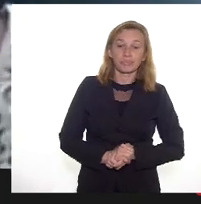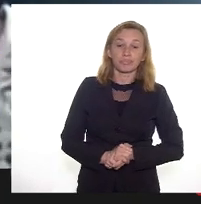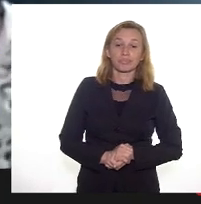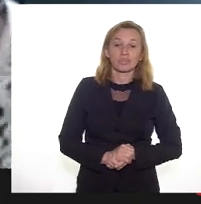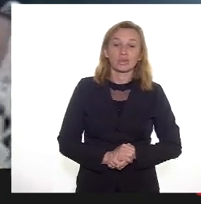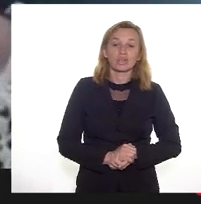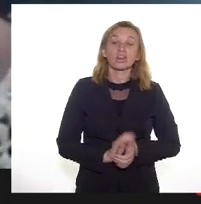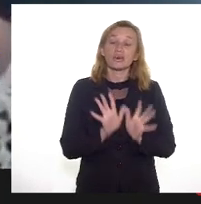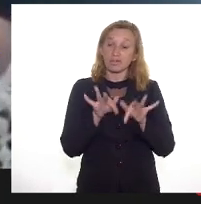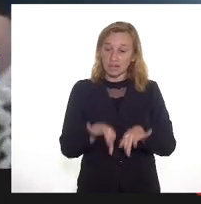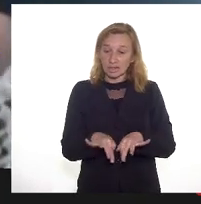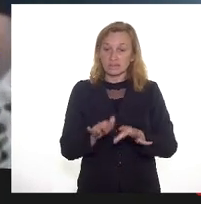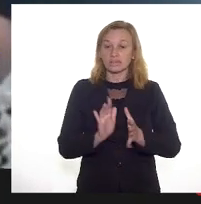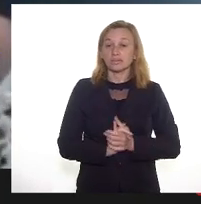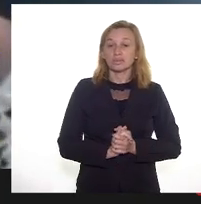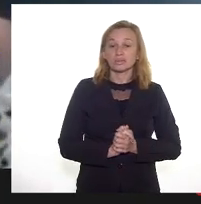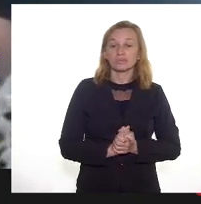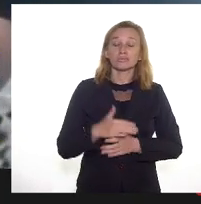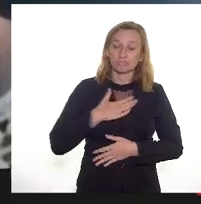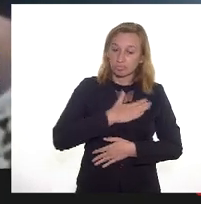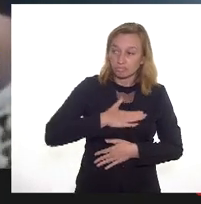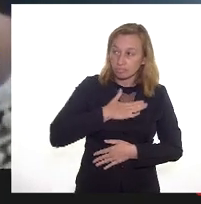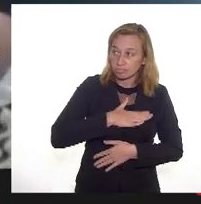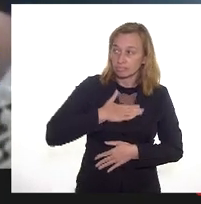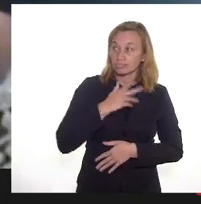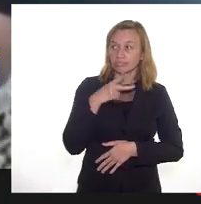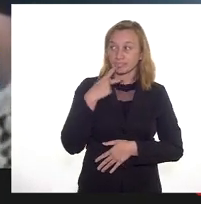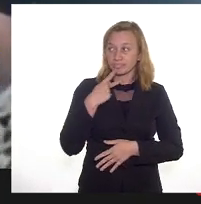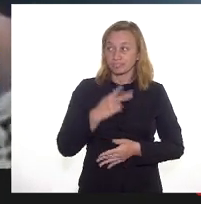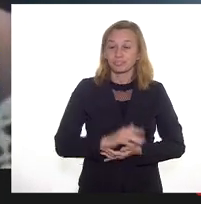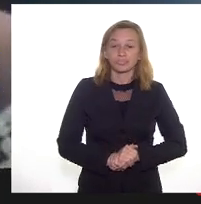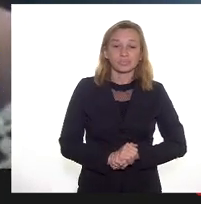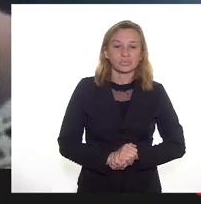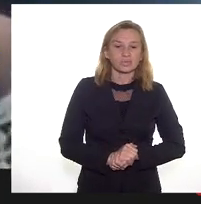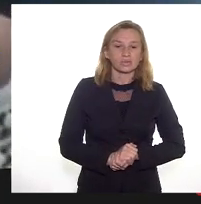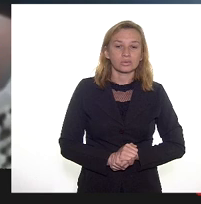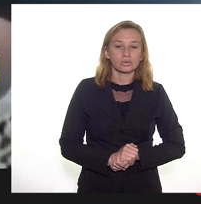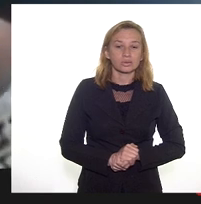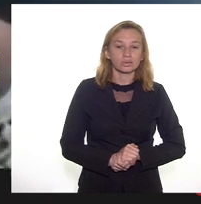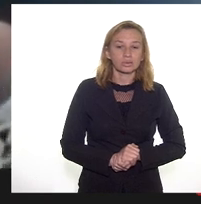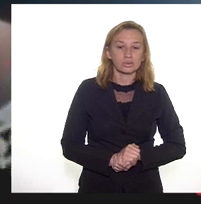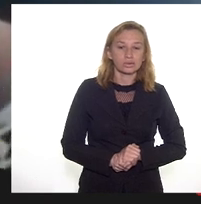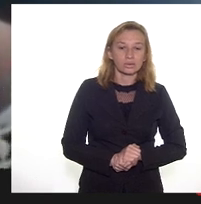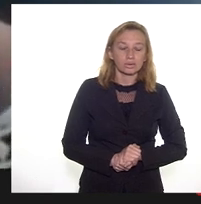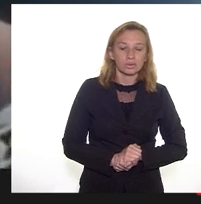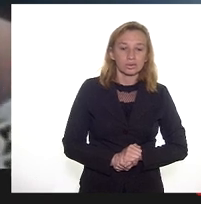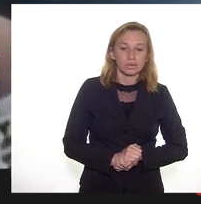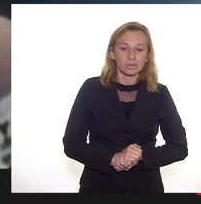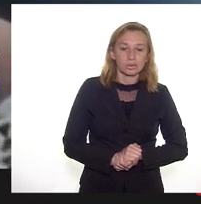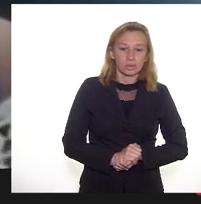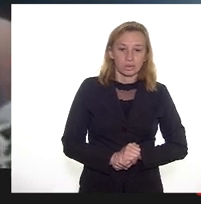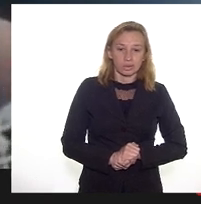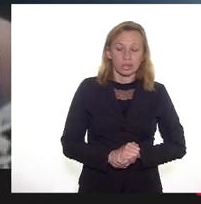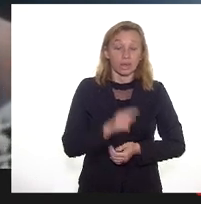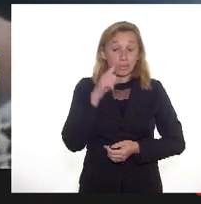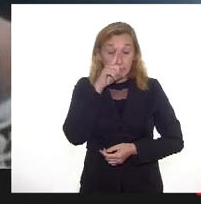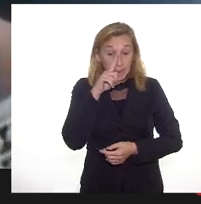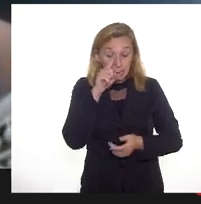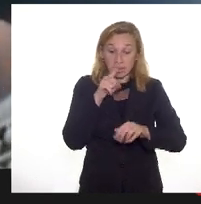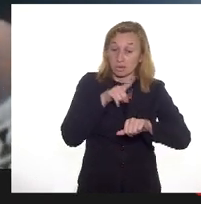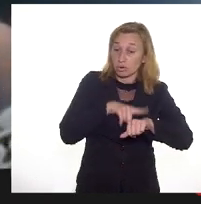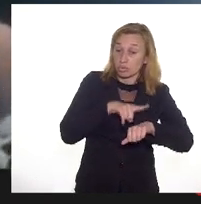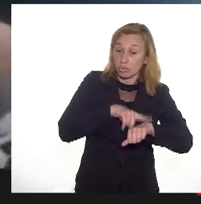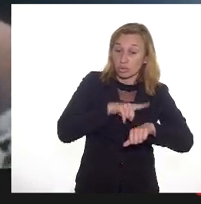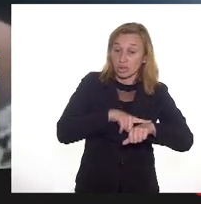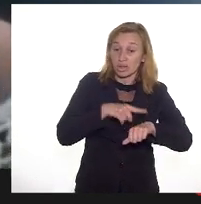E, finalizando, eu gostaria de dizer que o que está em jogo nesse momento é um desrespeito a